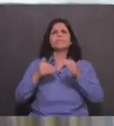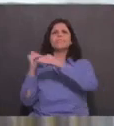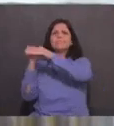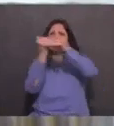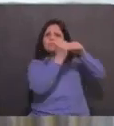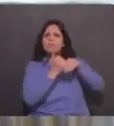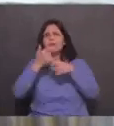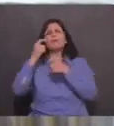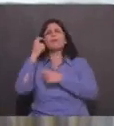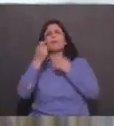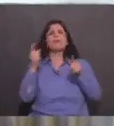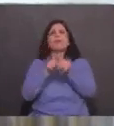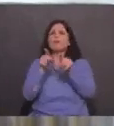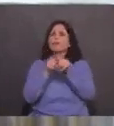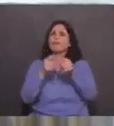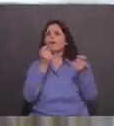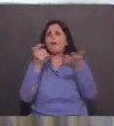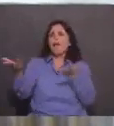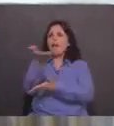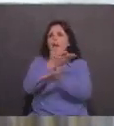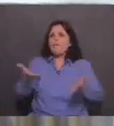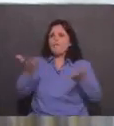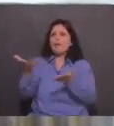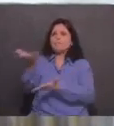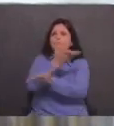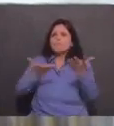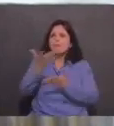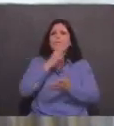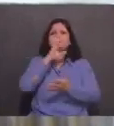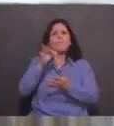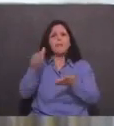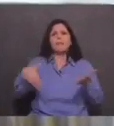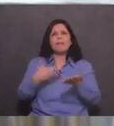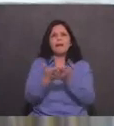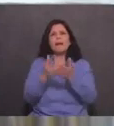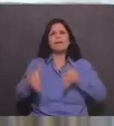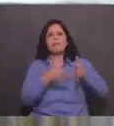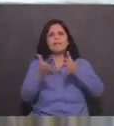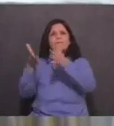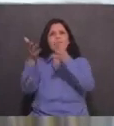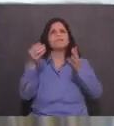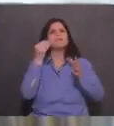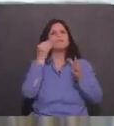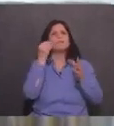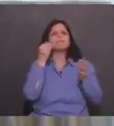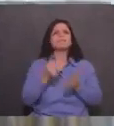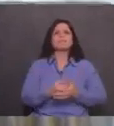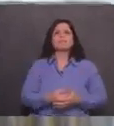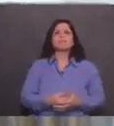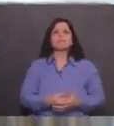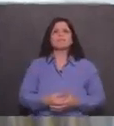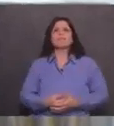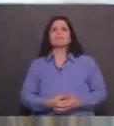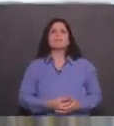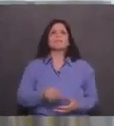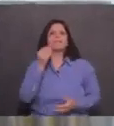dialoguem, para que se respeitem e encontrem na sua condição de família os caminhos para a paz. O baixar